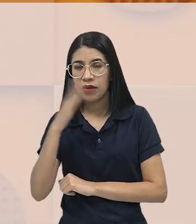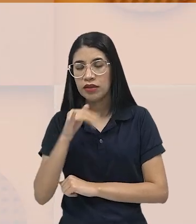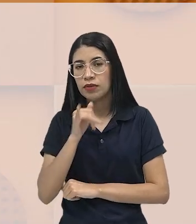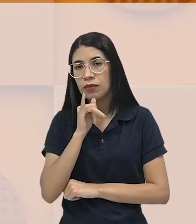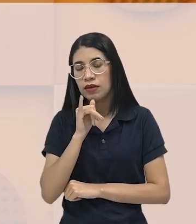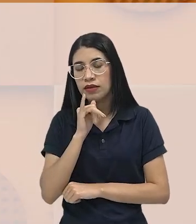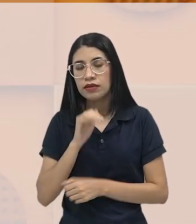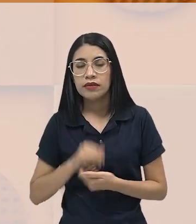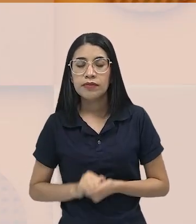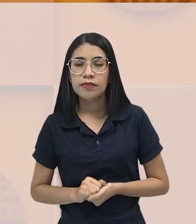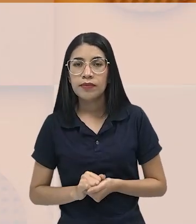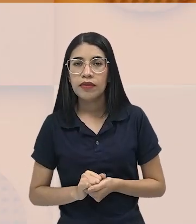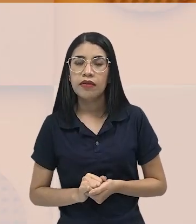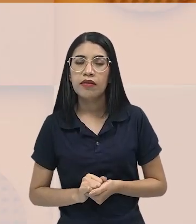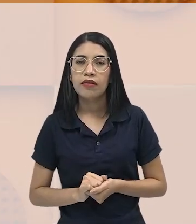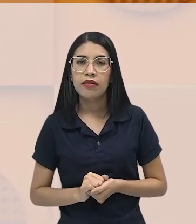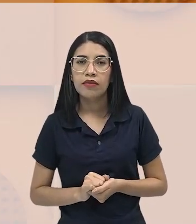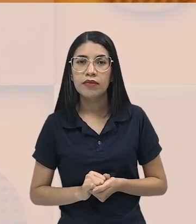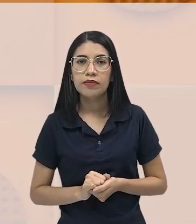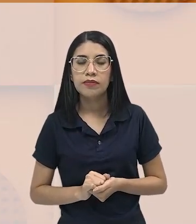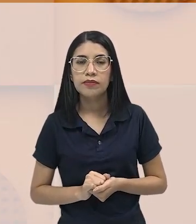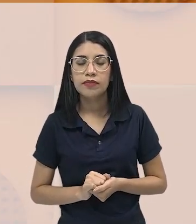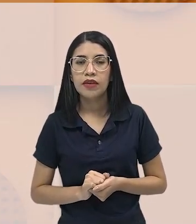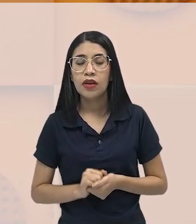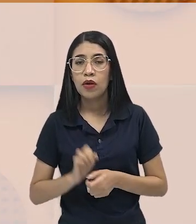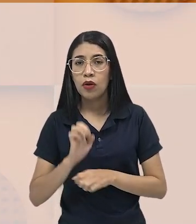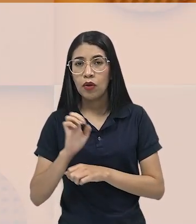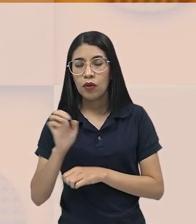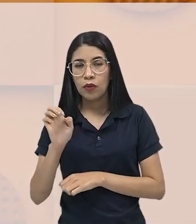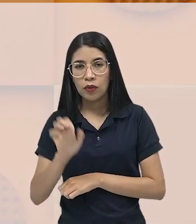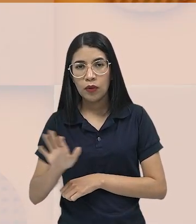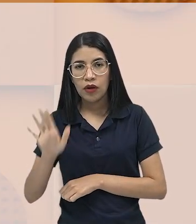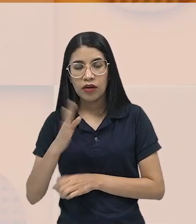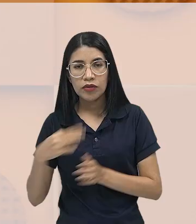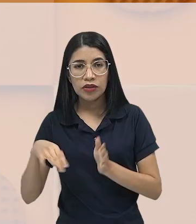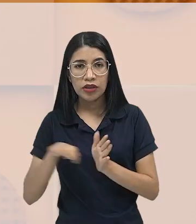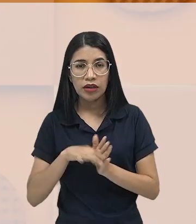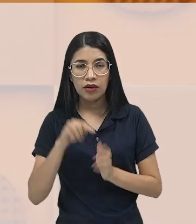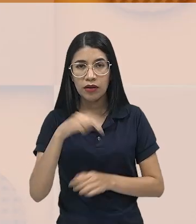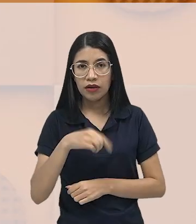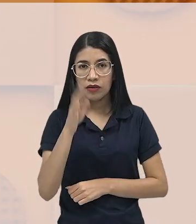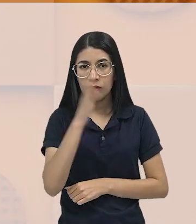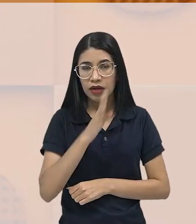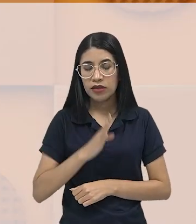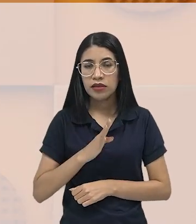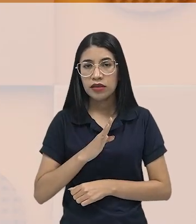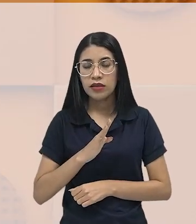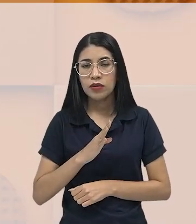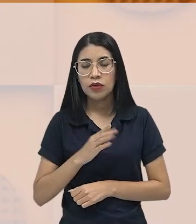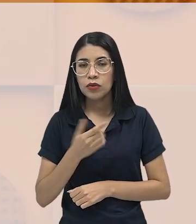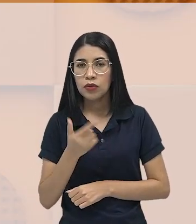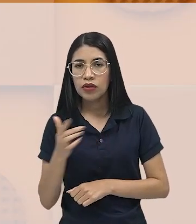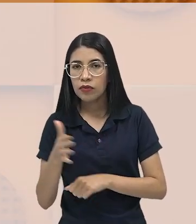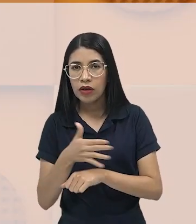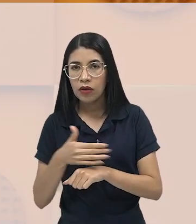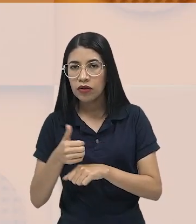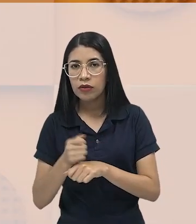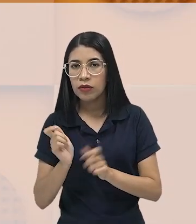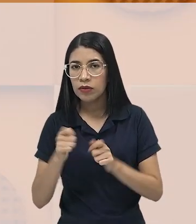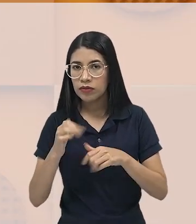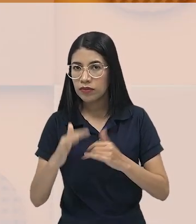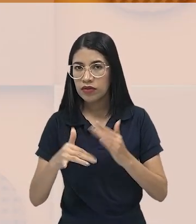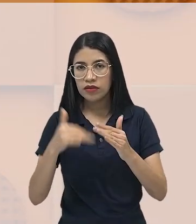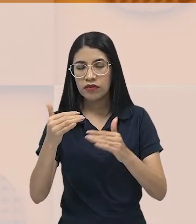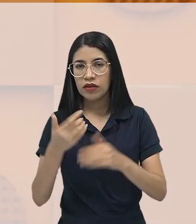exemplo, que quando os europeus chegaram em 1500 no Brasil, a gente não teve uma colonização de